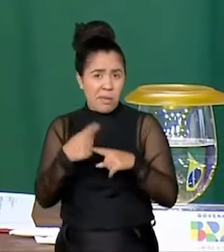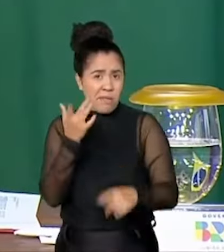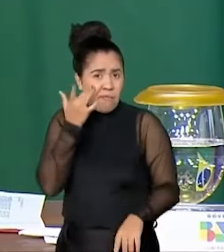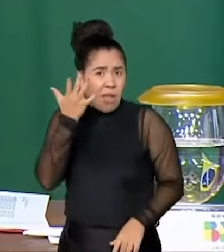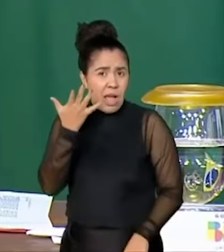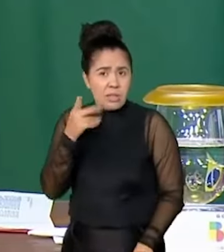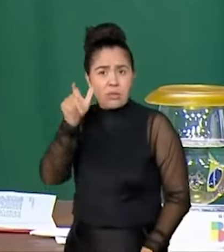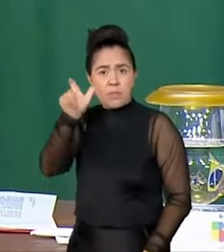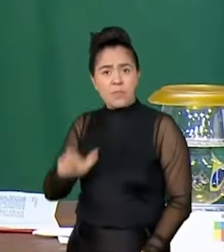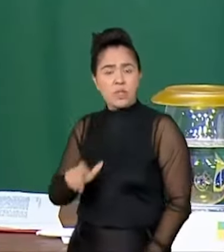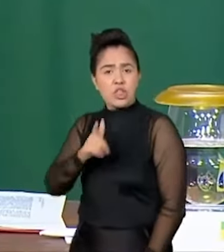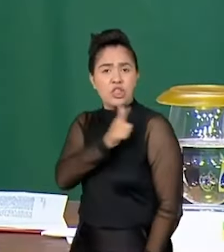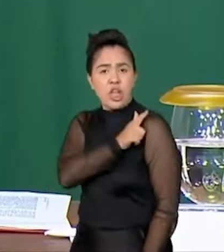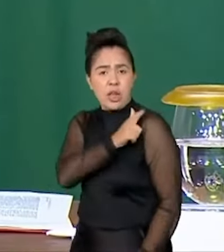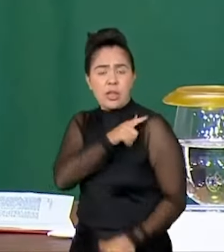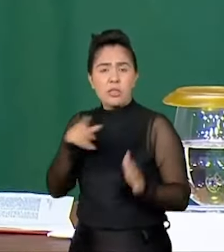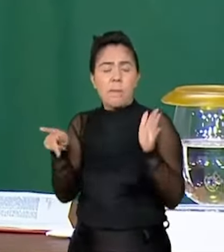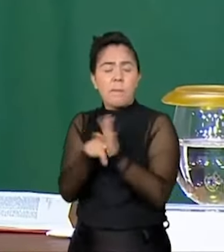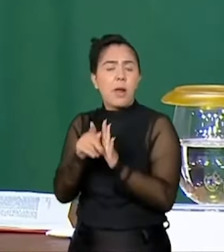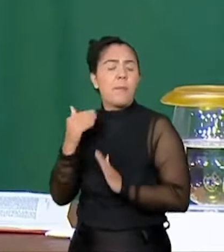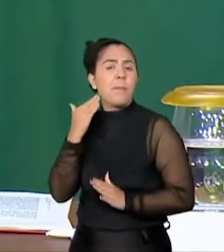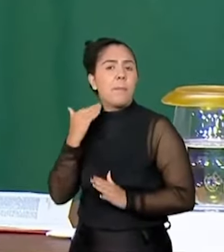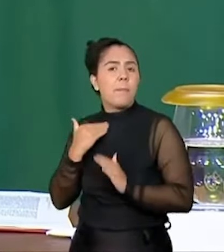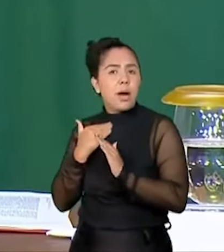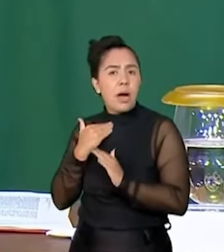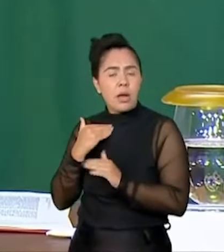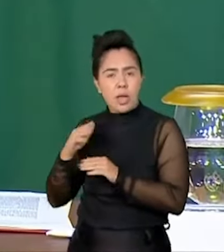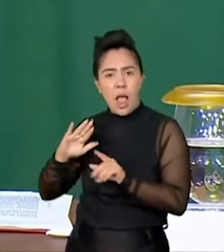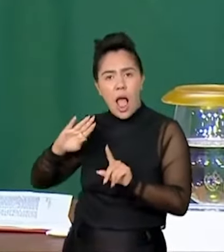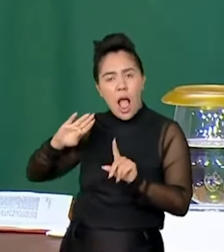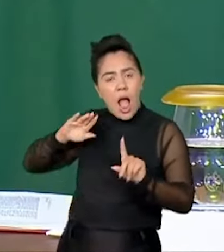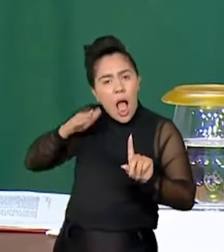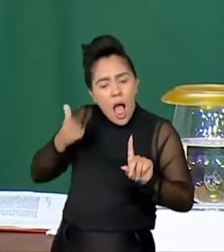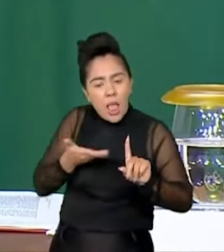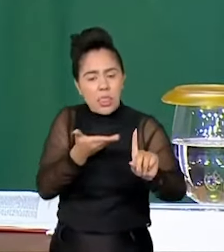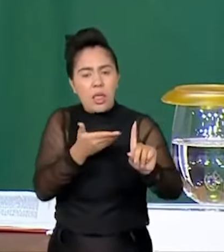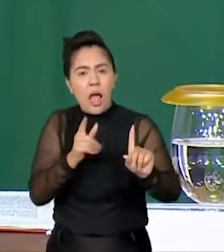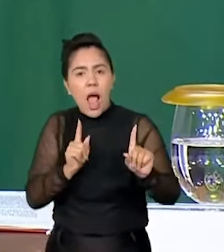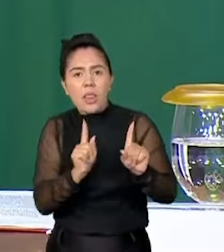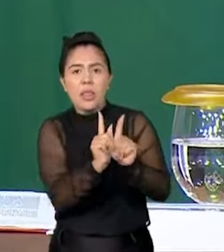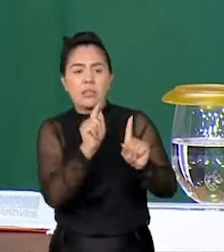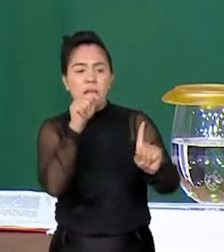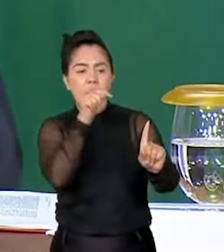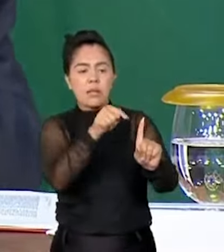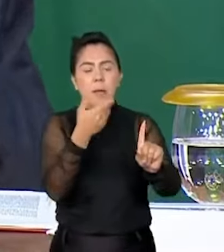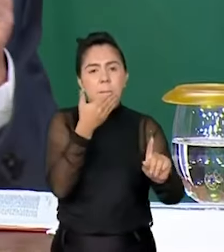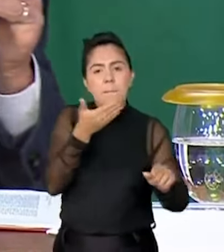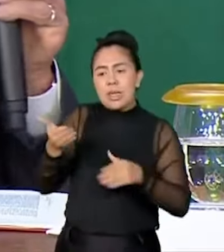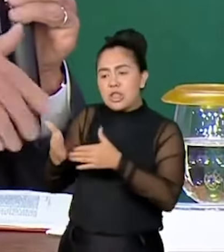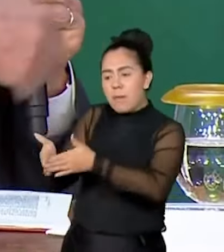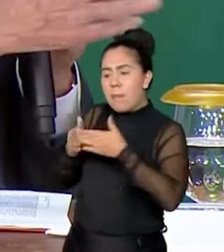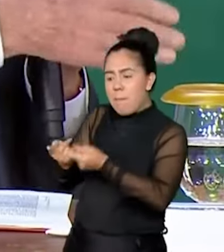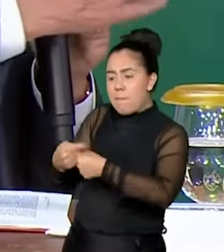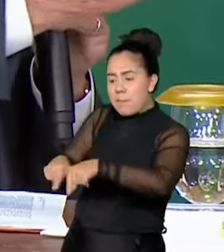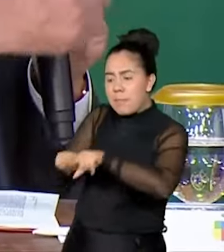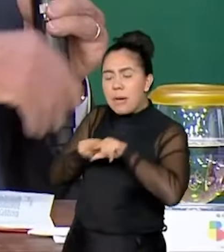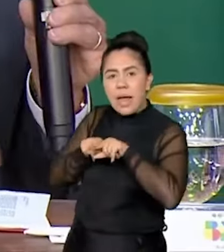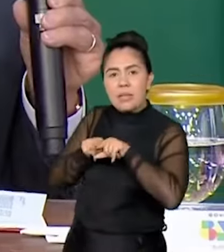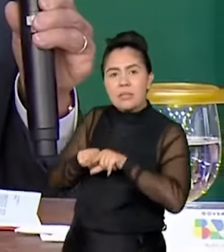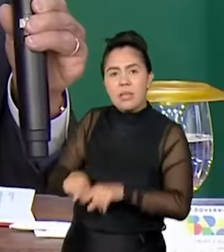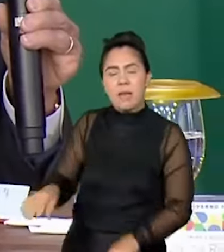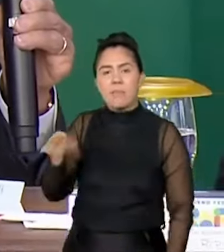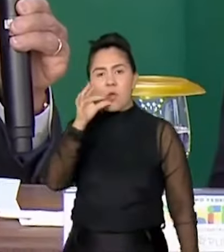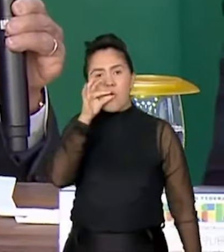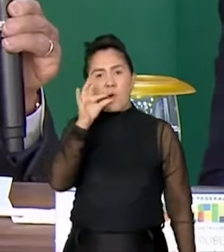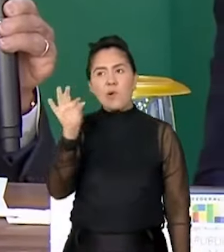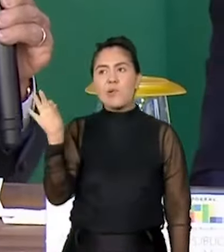de um banco atender um cara só que quer pedir 1 bilhão emprestado e ainda vai fumar um charuto se